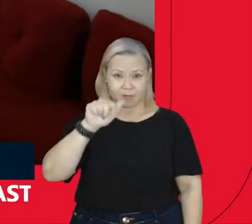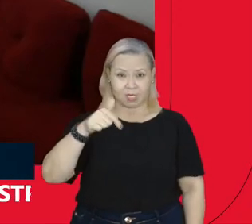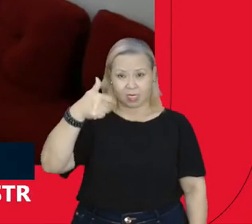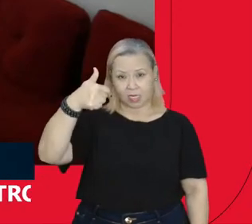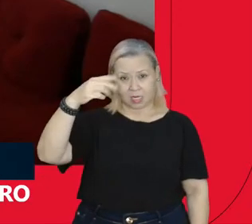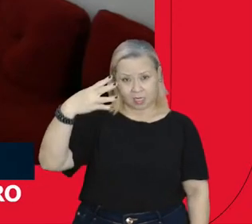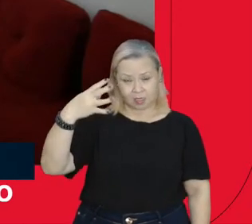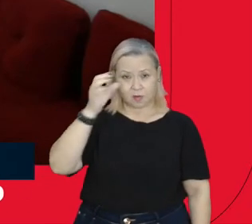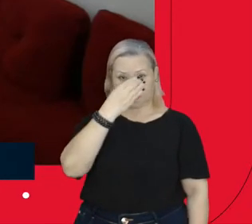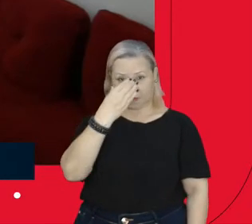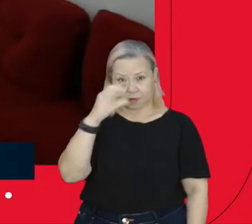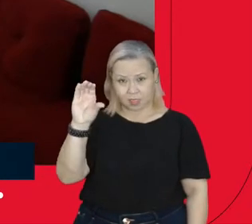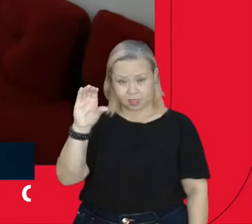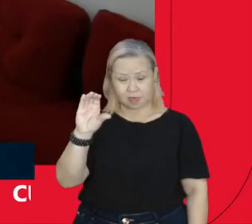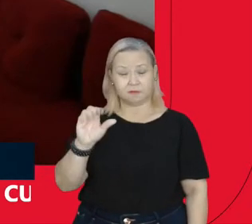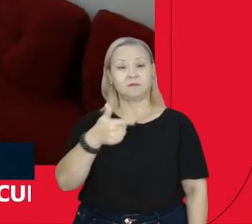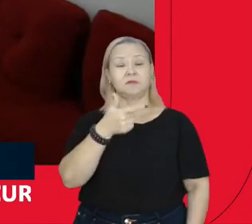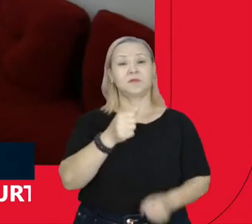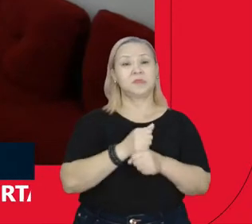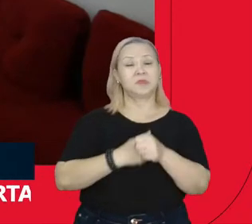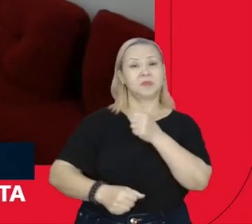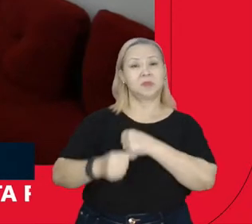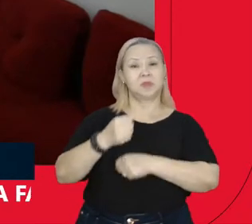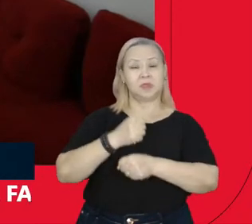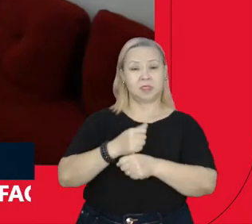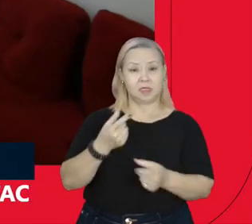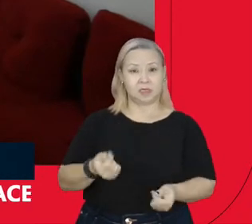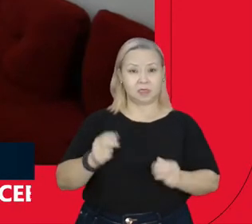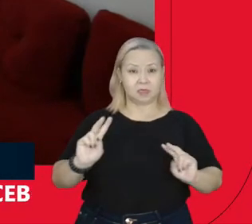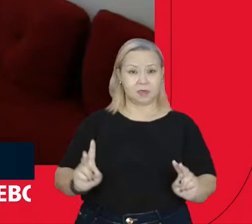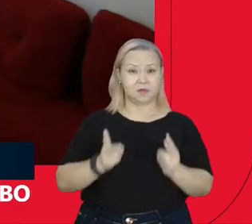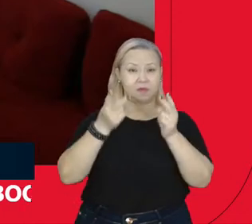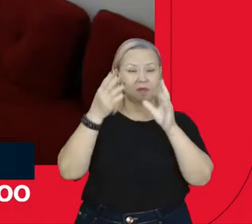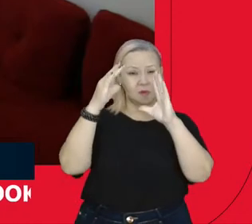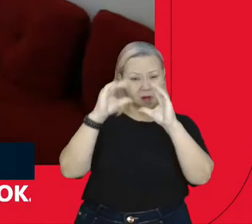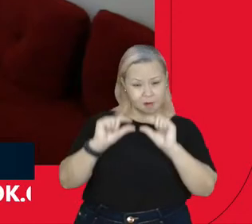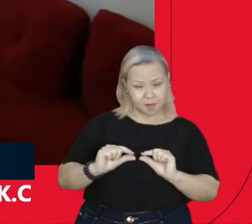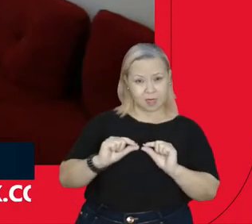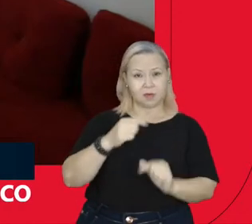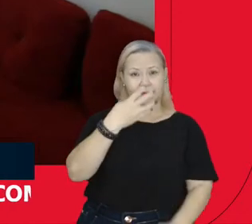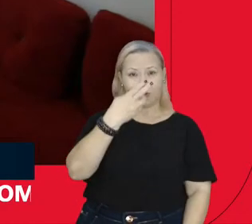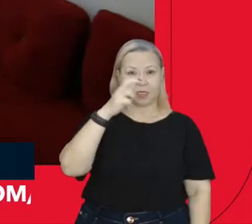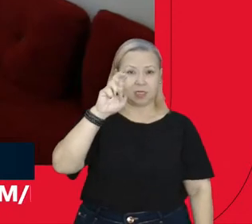R$ 714,14. Há 2 anos, esse valor era bem menor, de